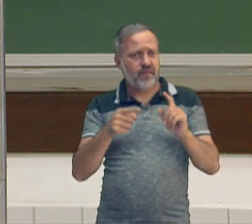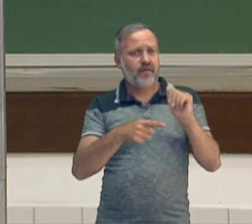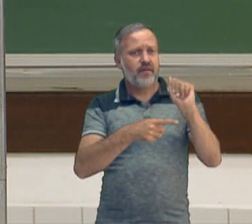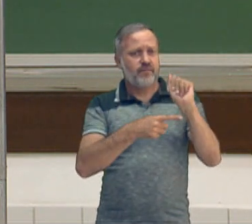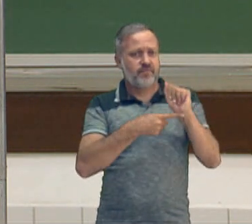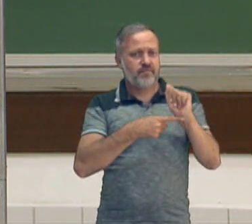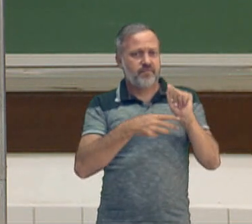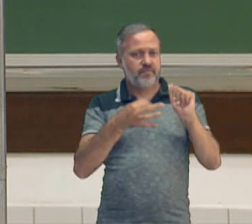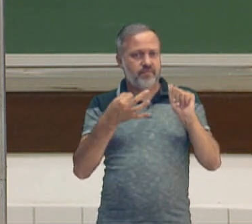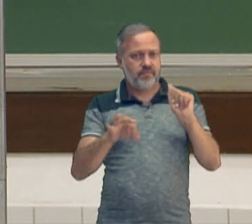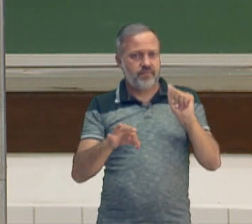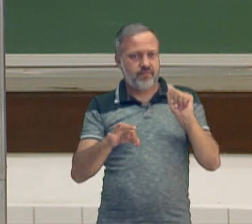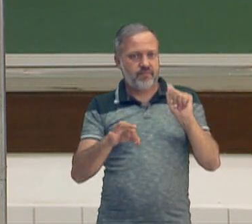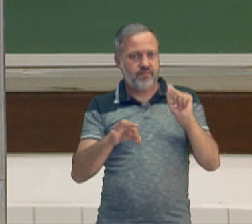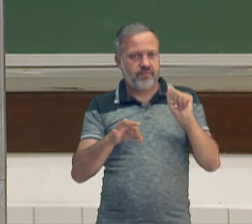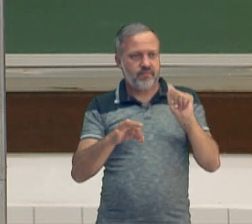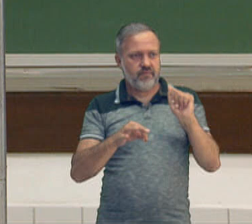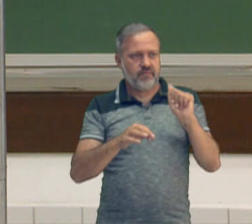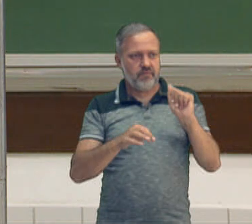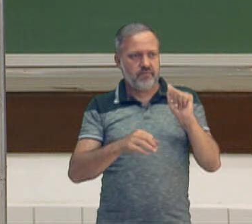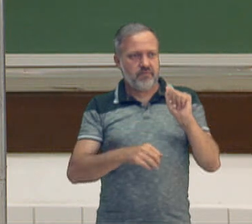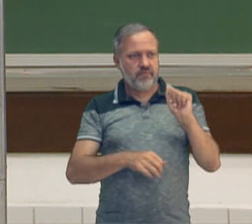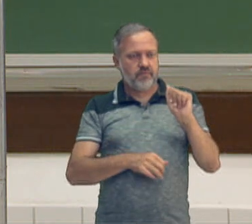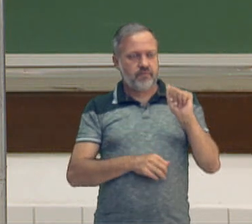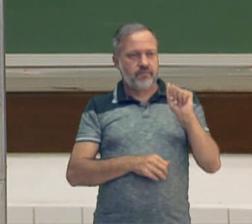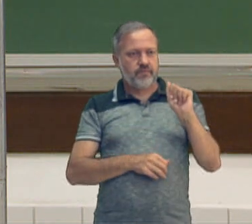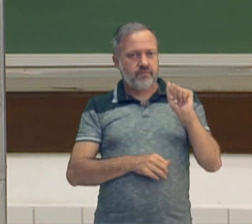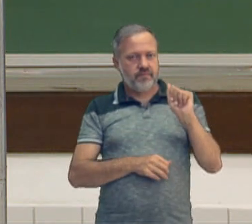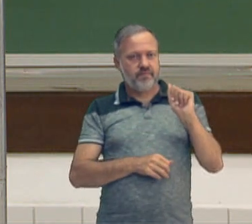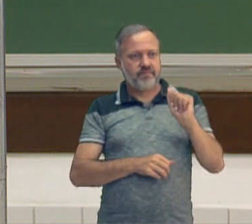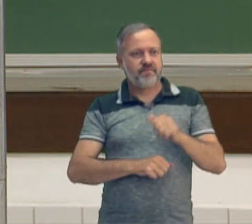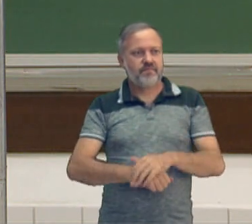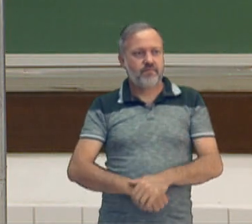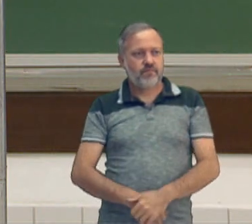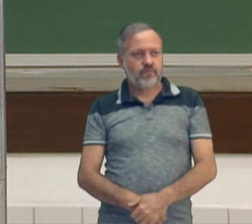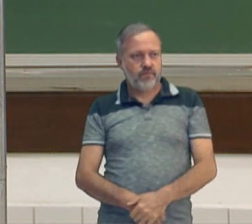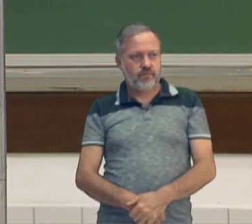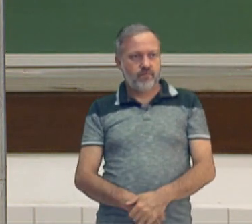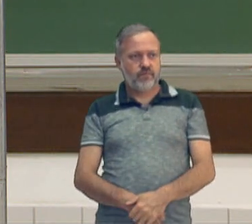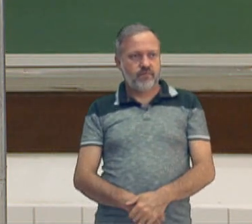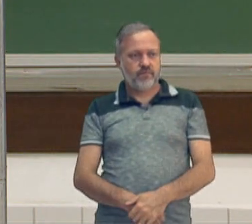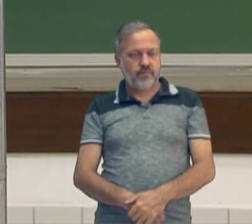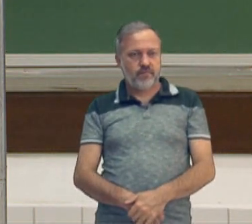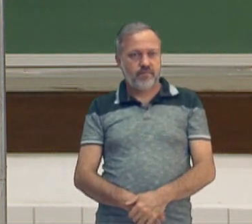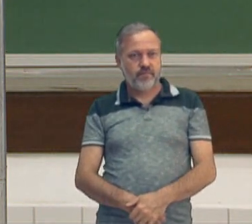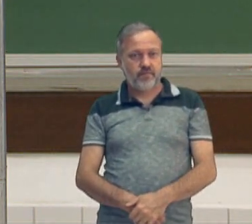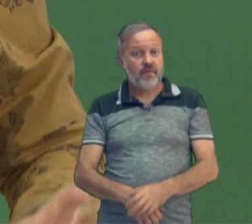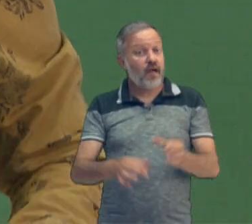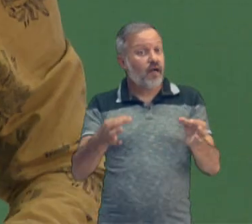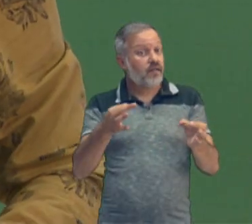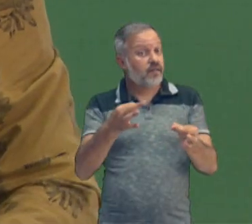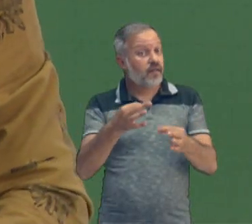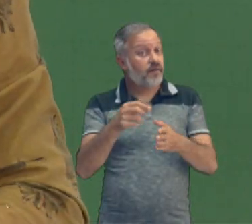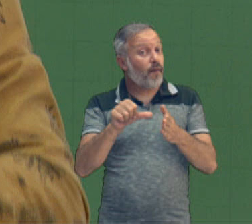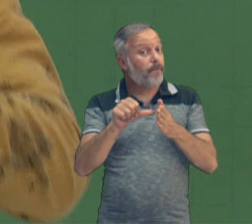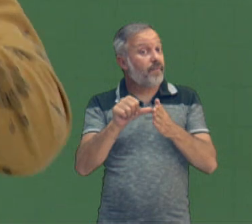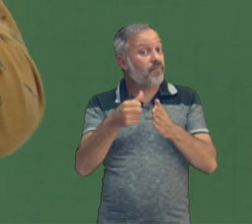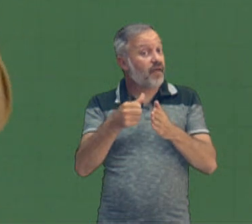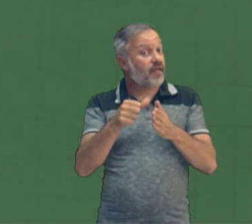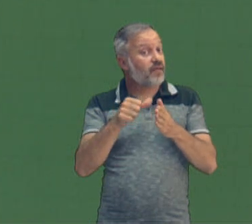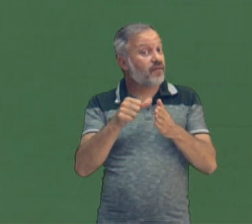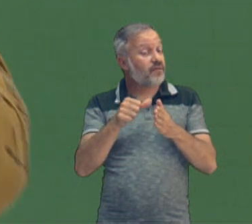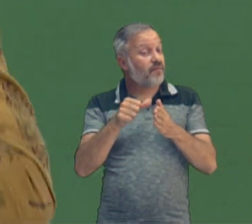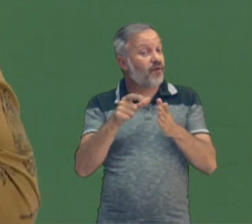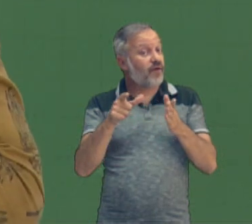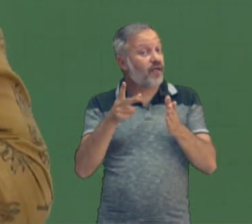correta é letra A. Shiva é o senhor da dança para os hinduístas. Terminada a primeira parte do nosso quiz, vamos continuar